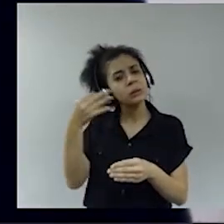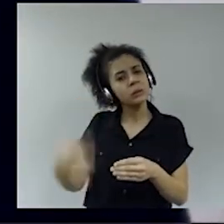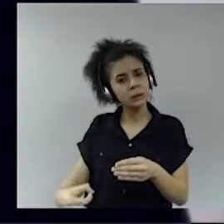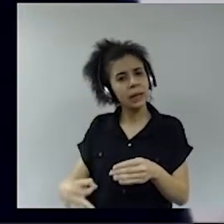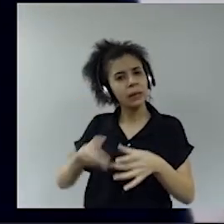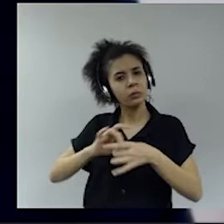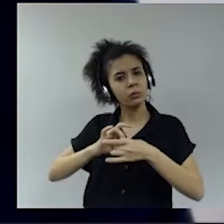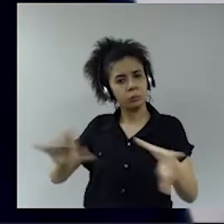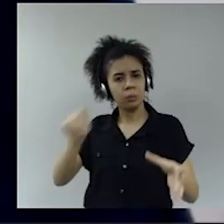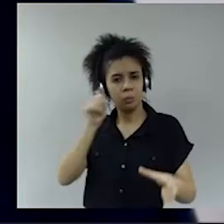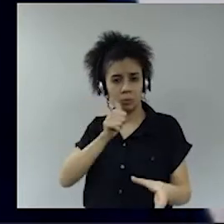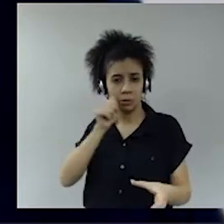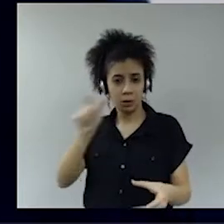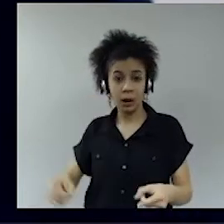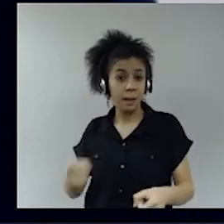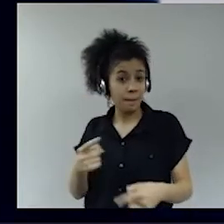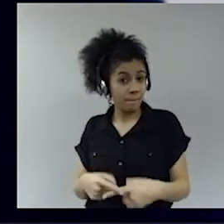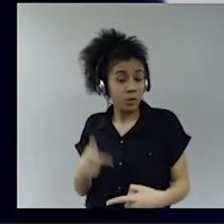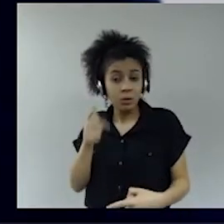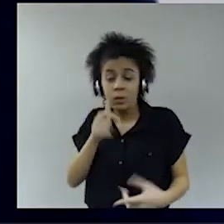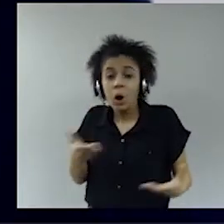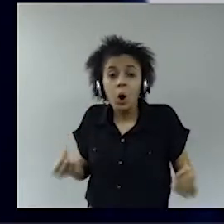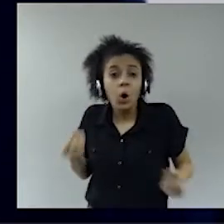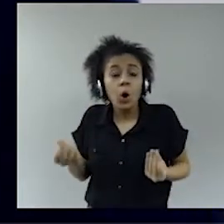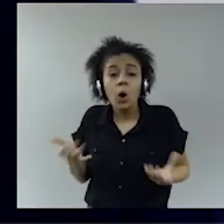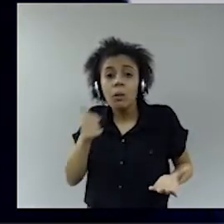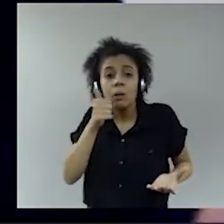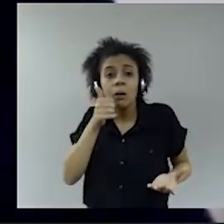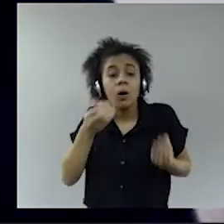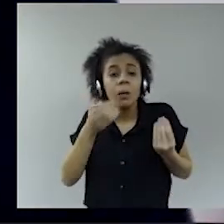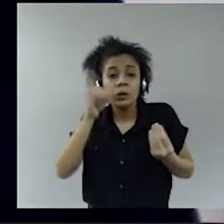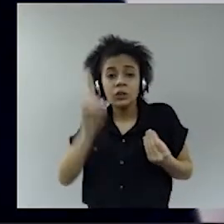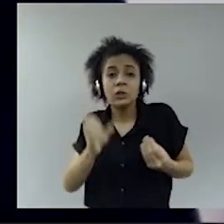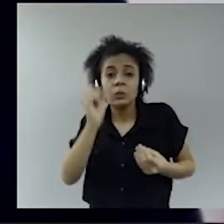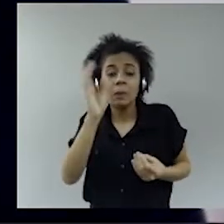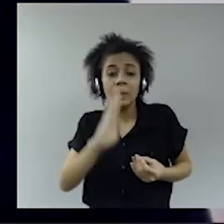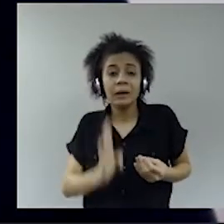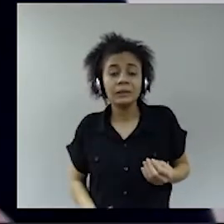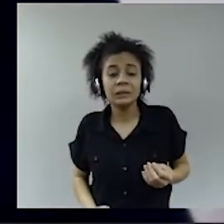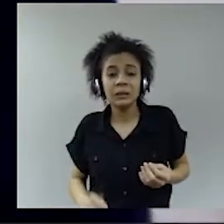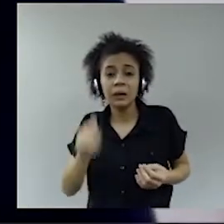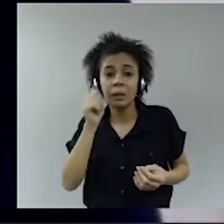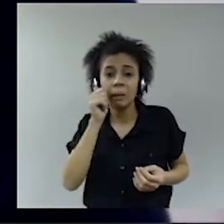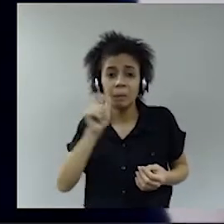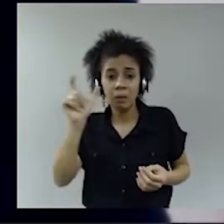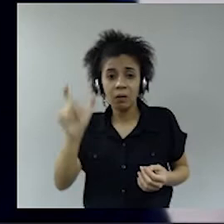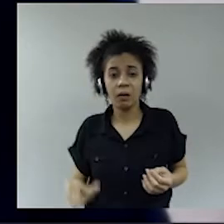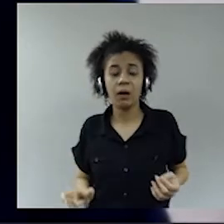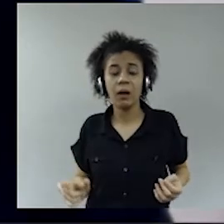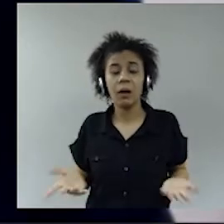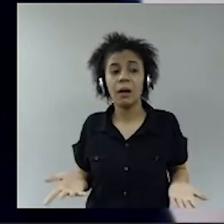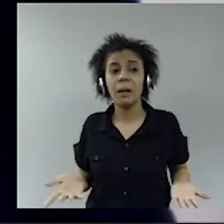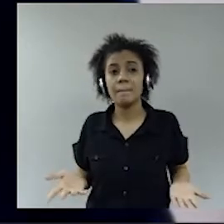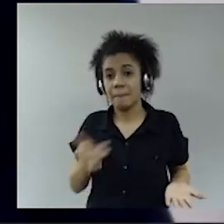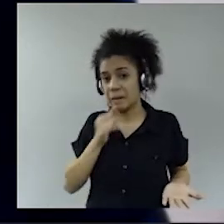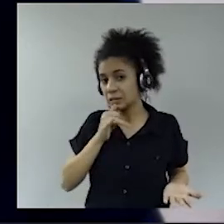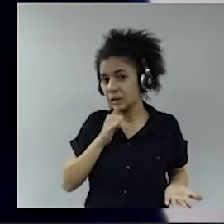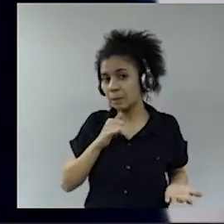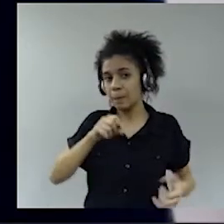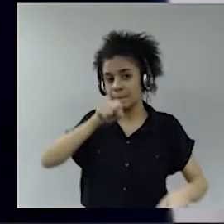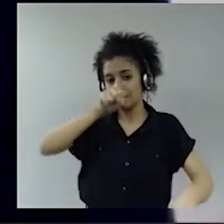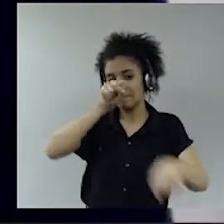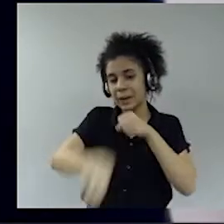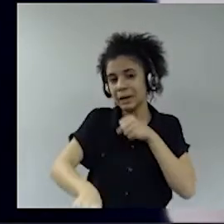porque era incompatível no direito brasileiro alguém matar em